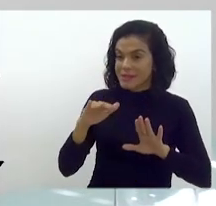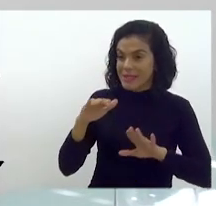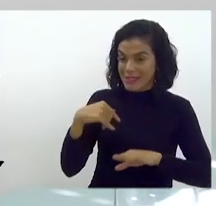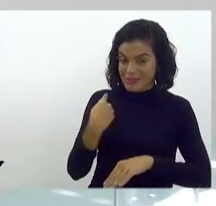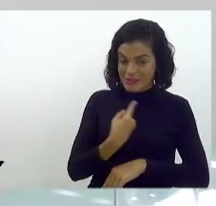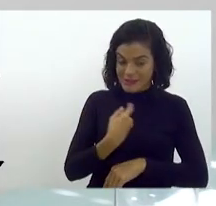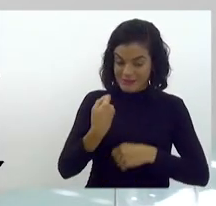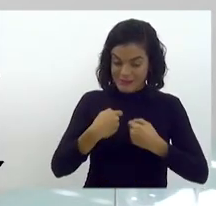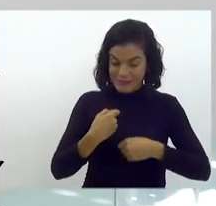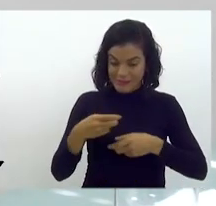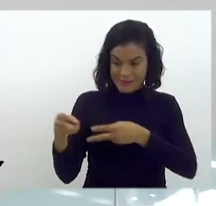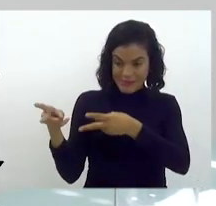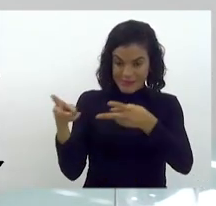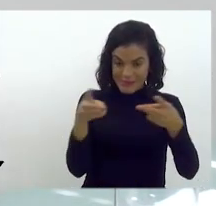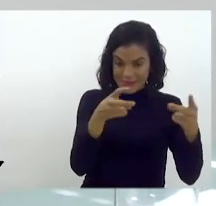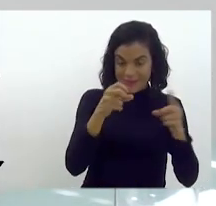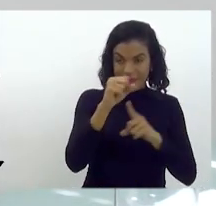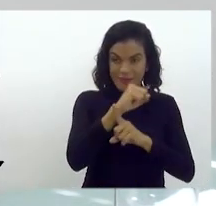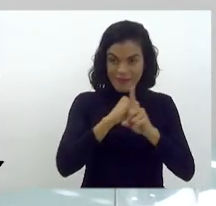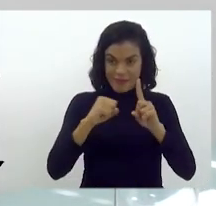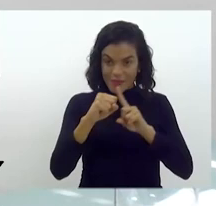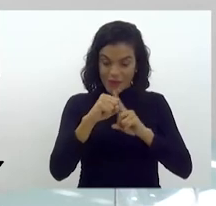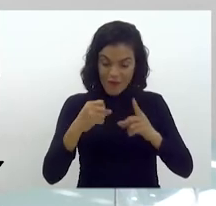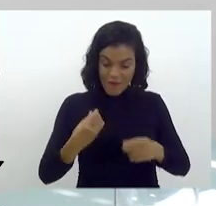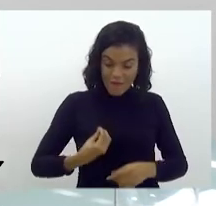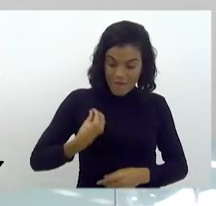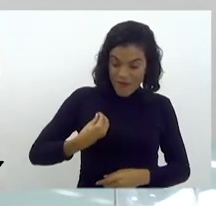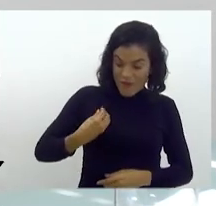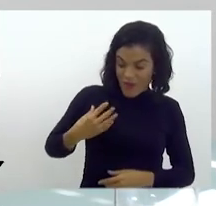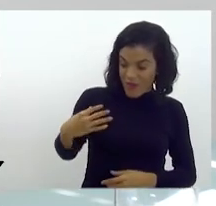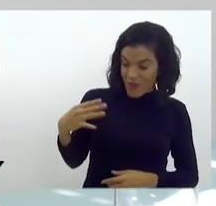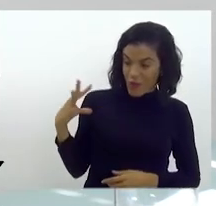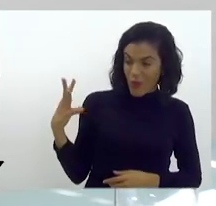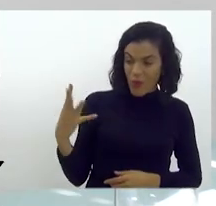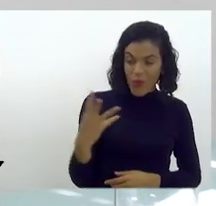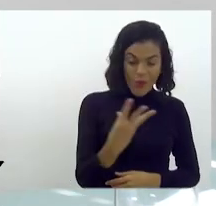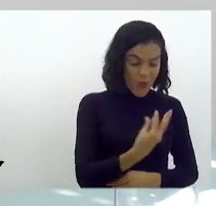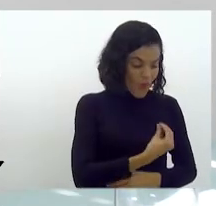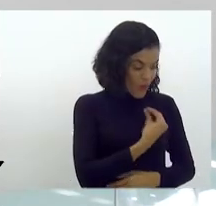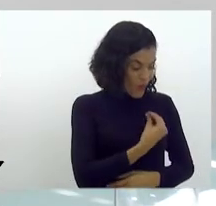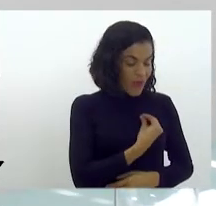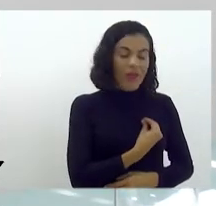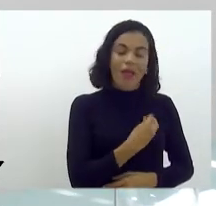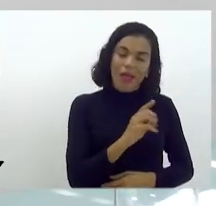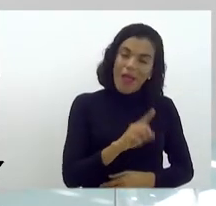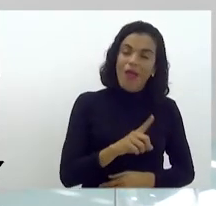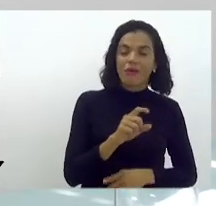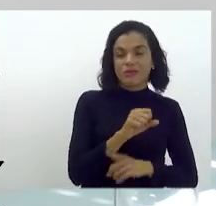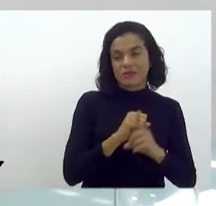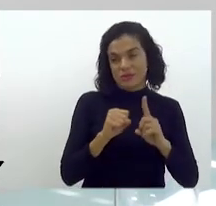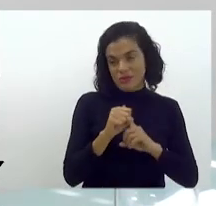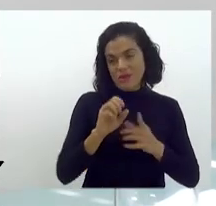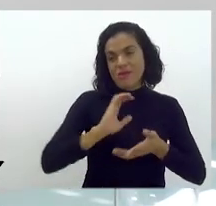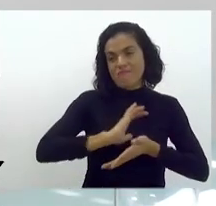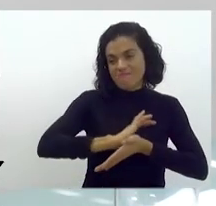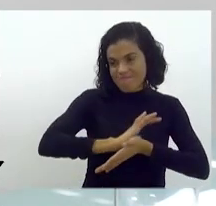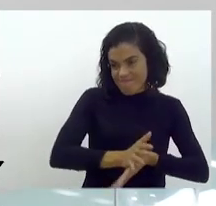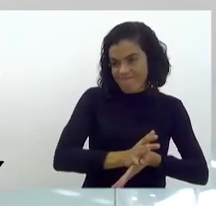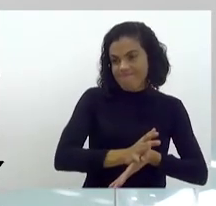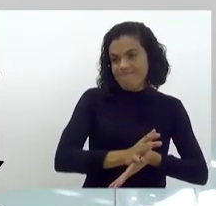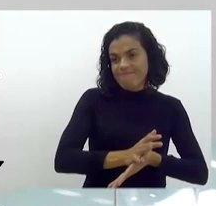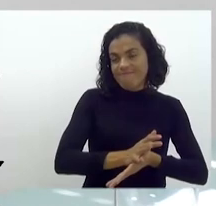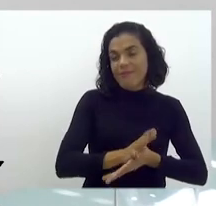precise ver que a sociedade que a gente vive hoje ainda é uma sociedade preconceituosa